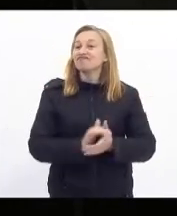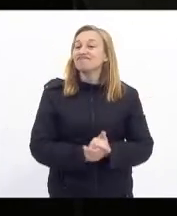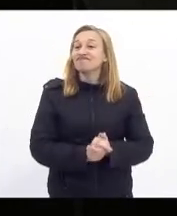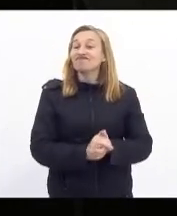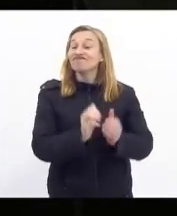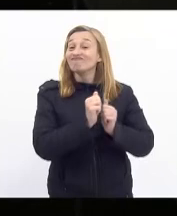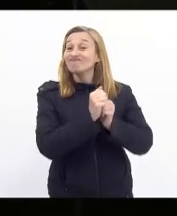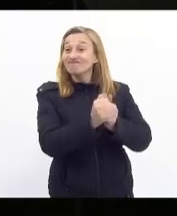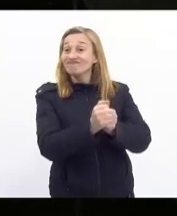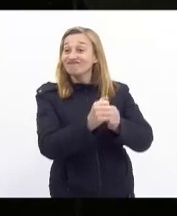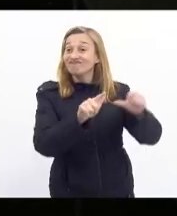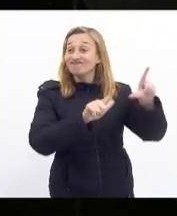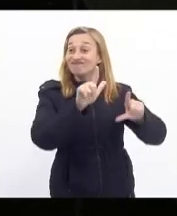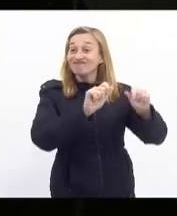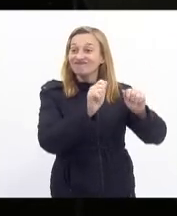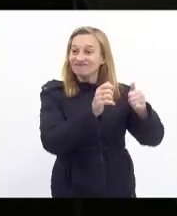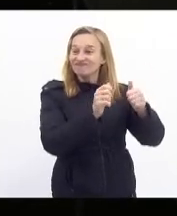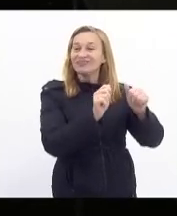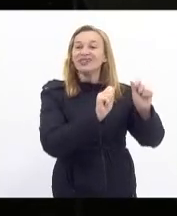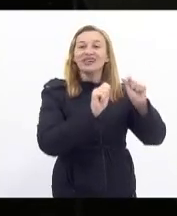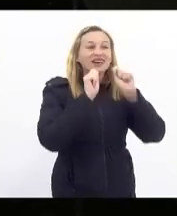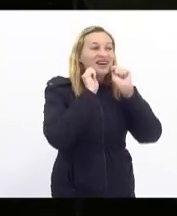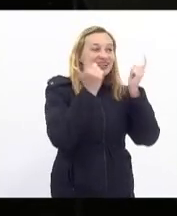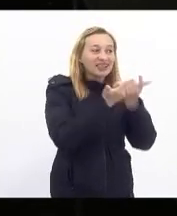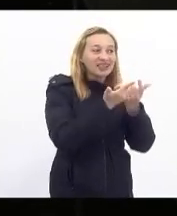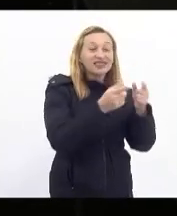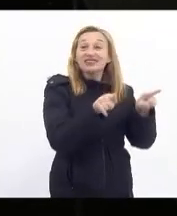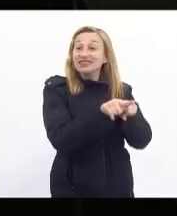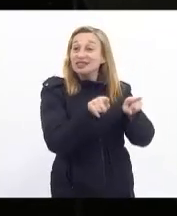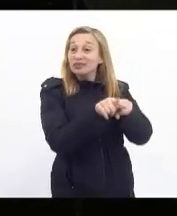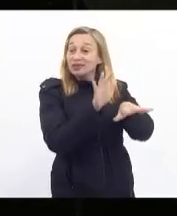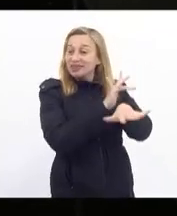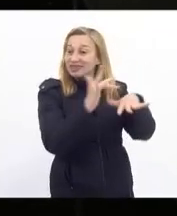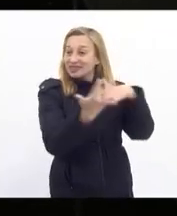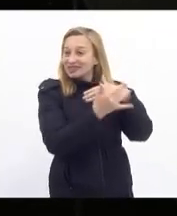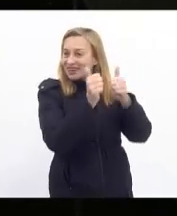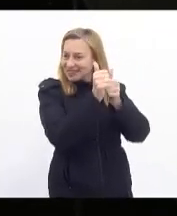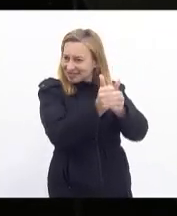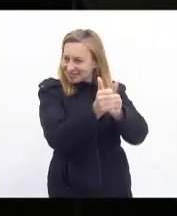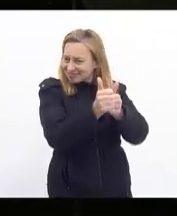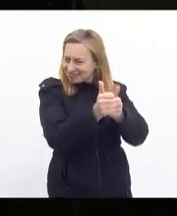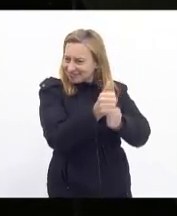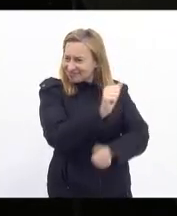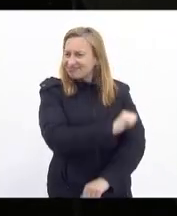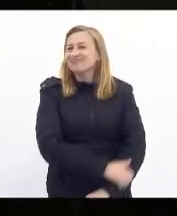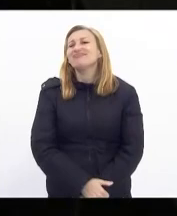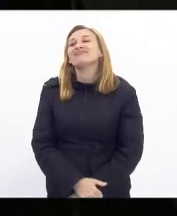que nos assistem pela TV Alegre, e aqueles que nos acompanham pelas redes sociais.